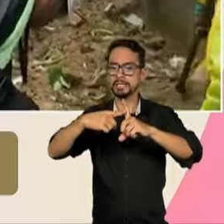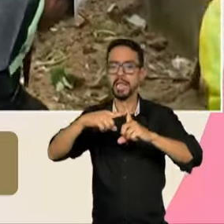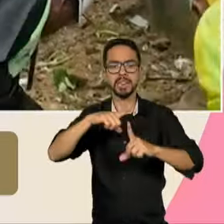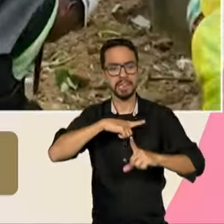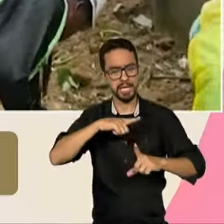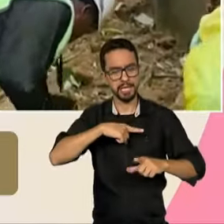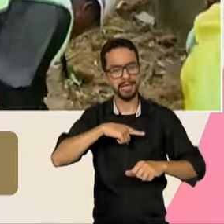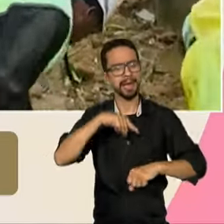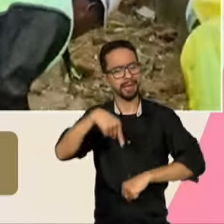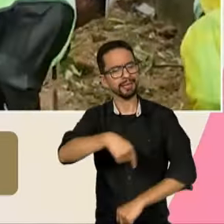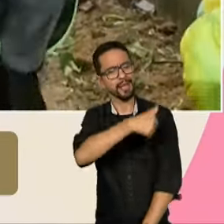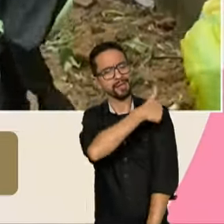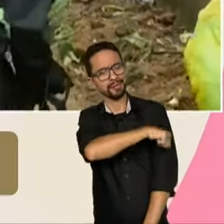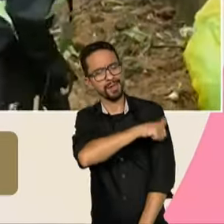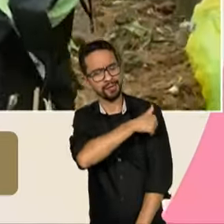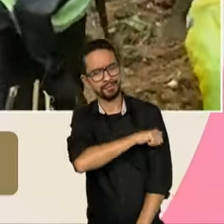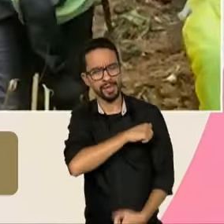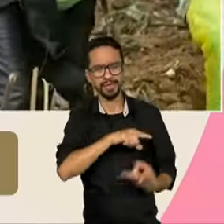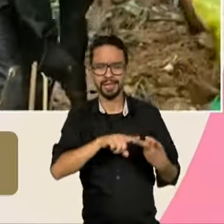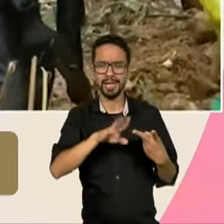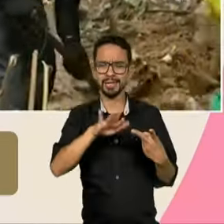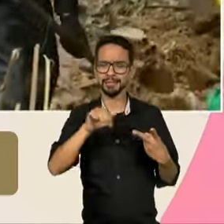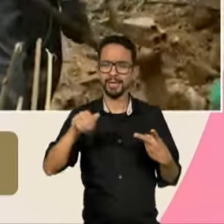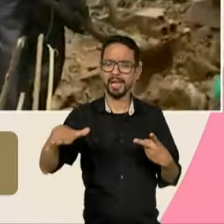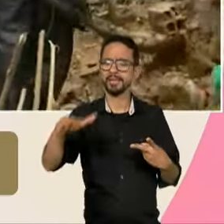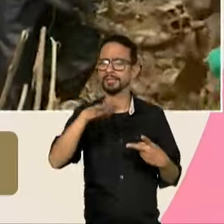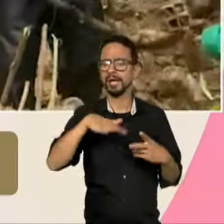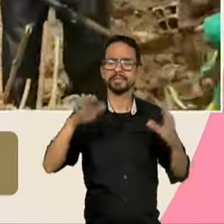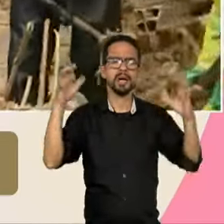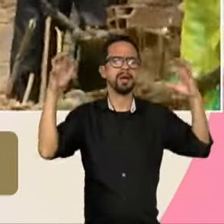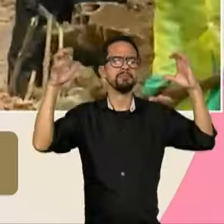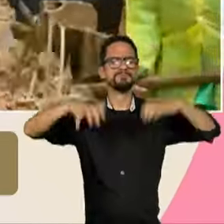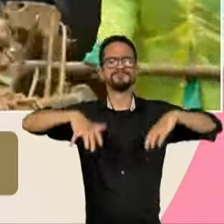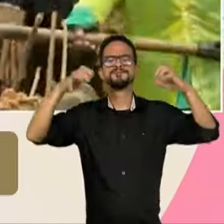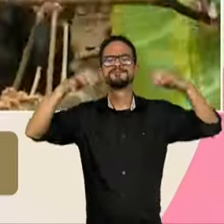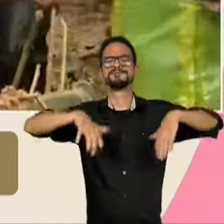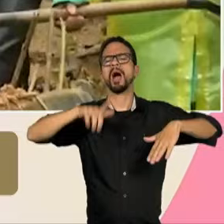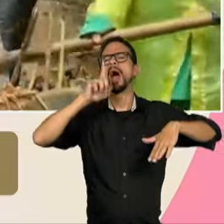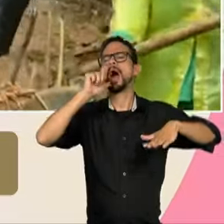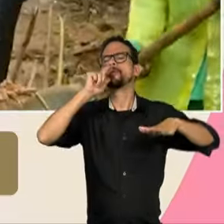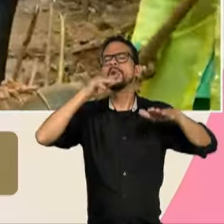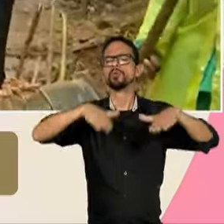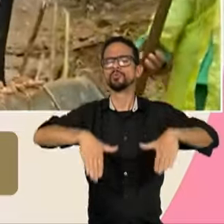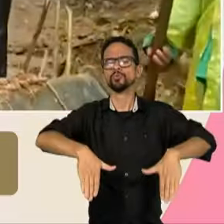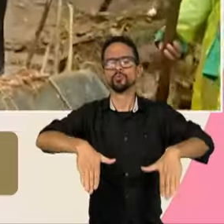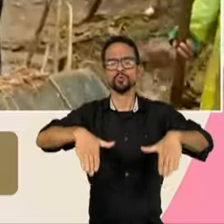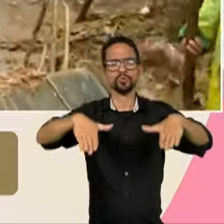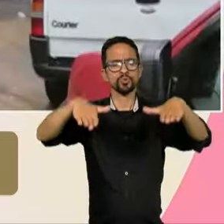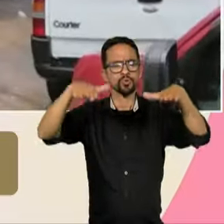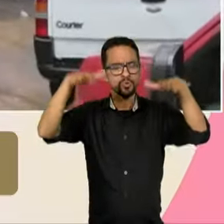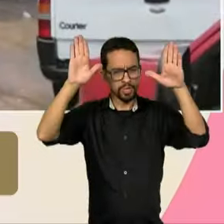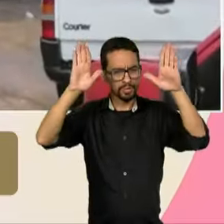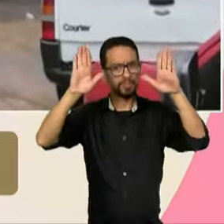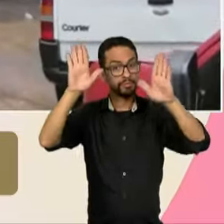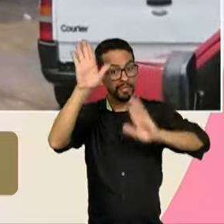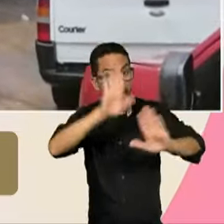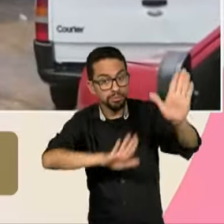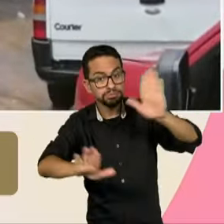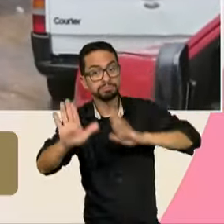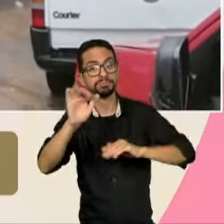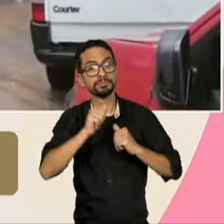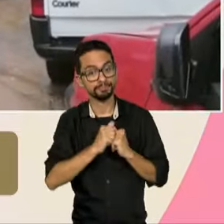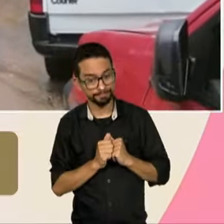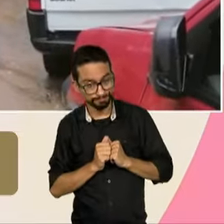no Rio de Janeiro, região serrana e tal, esses temporais que inundam a cidade, que caem barreiras, etc. Então, você vive numa área de risco,